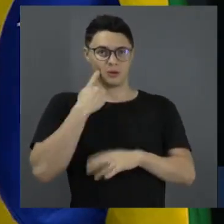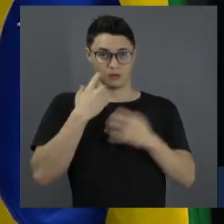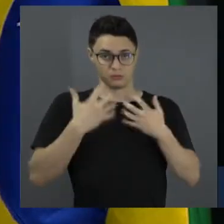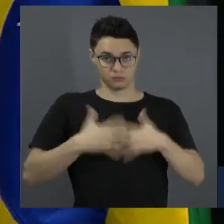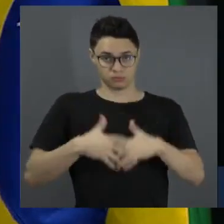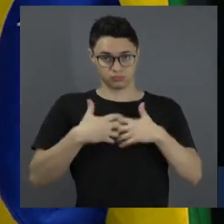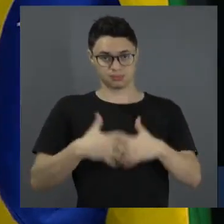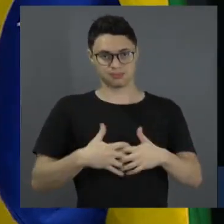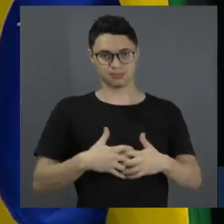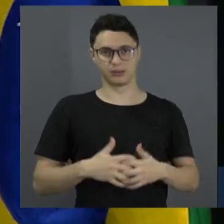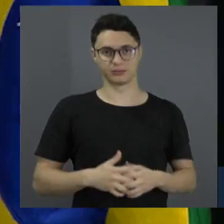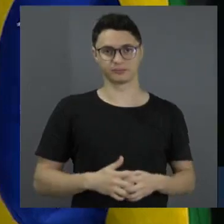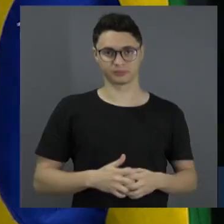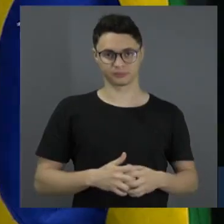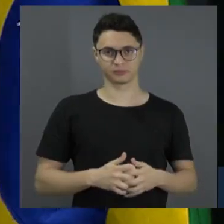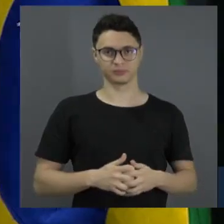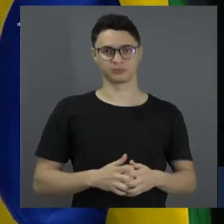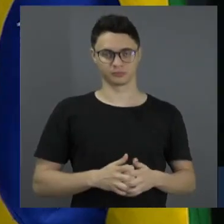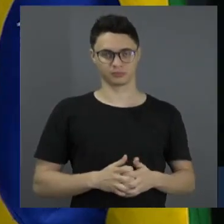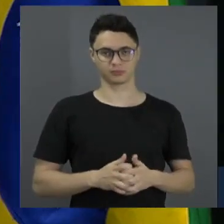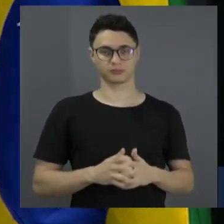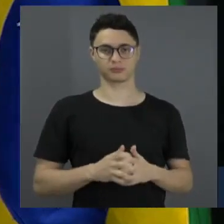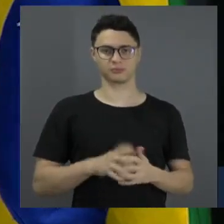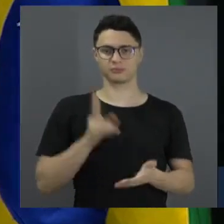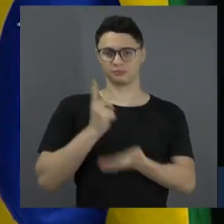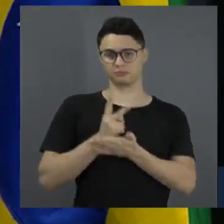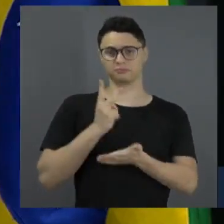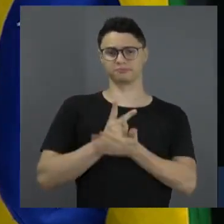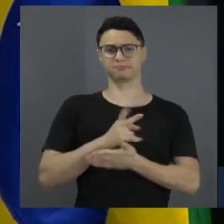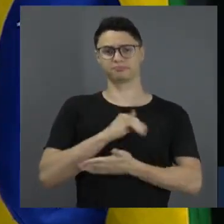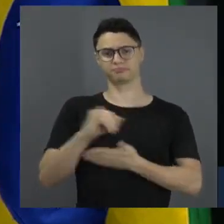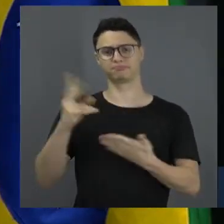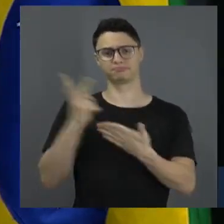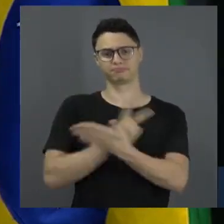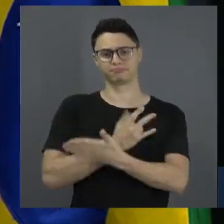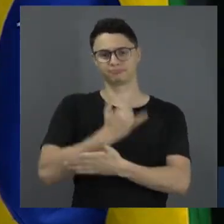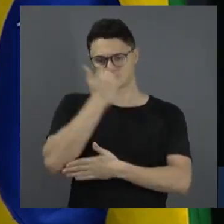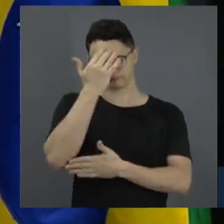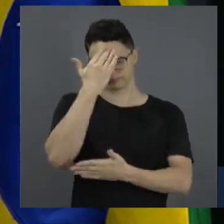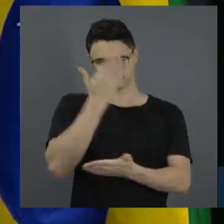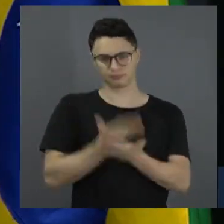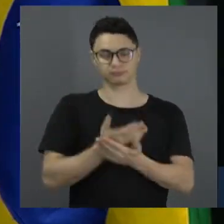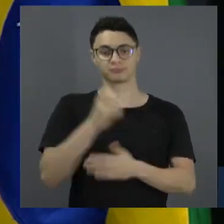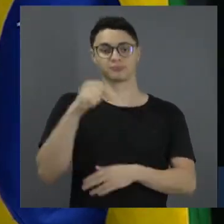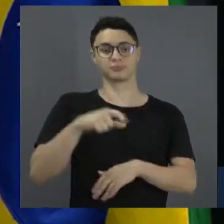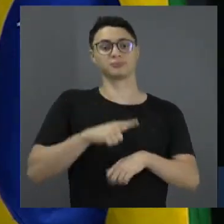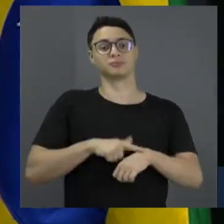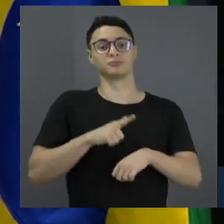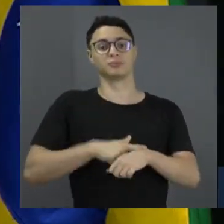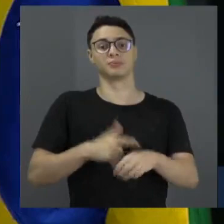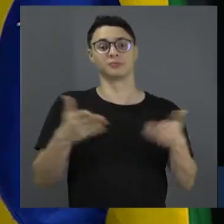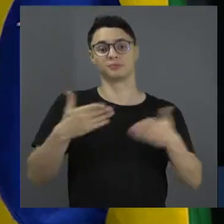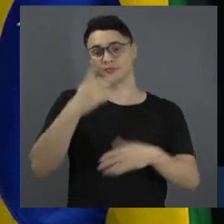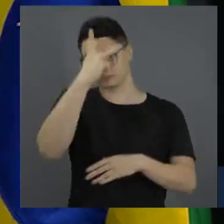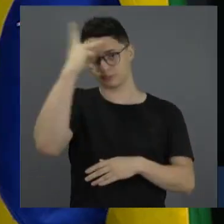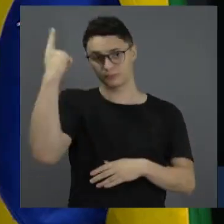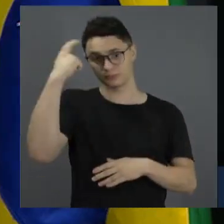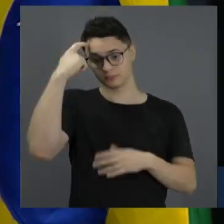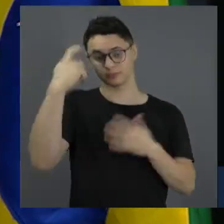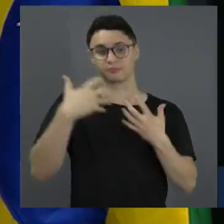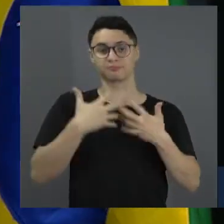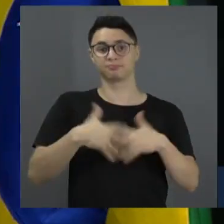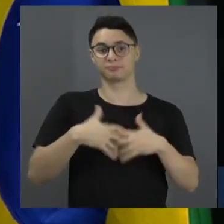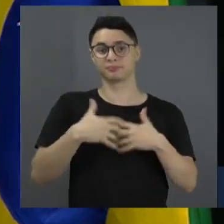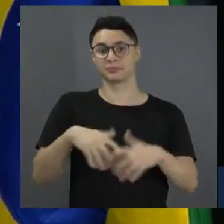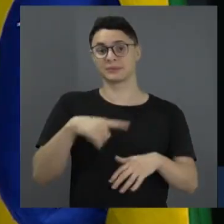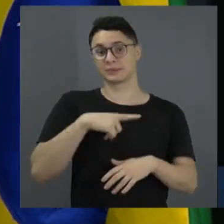humano. Acredito. Por mais que ele tenha errado, eu acredito muito. Está na hora das pessoas refletirem com bom